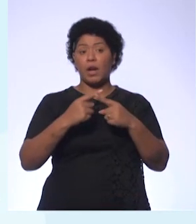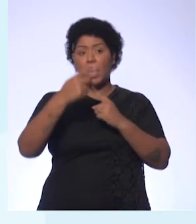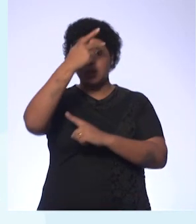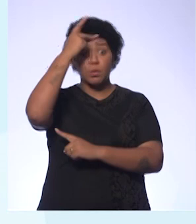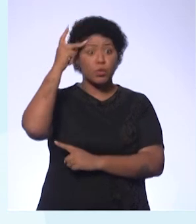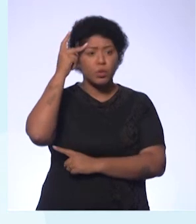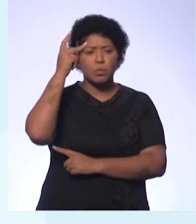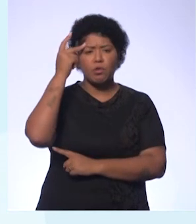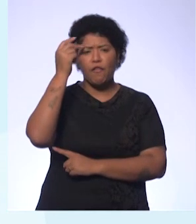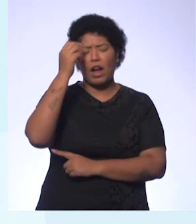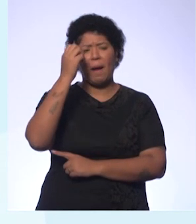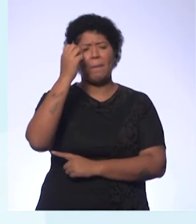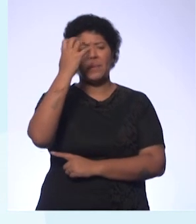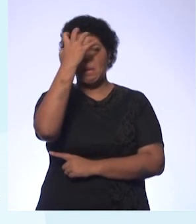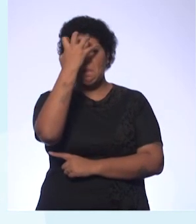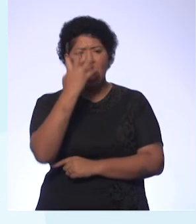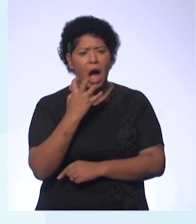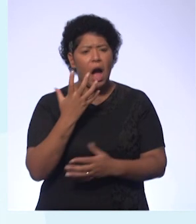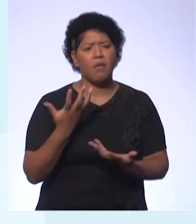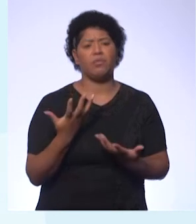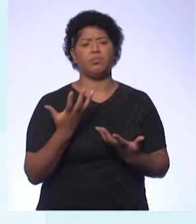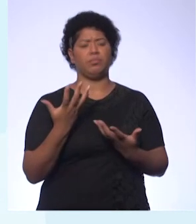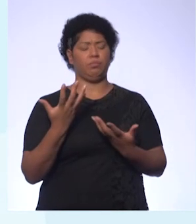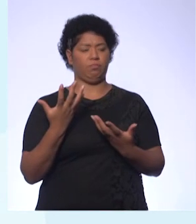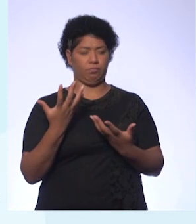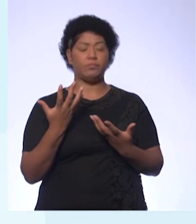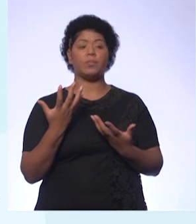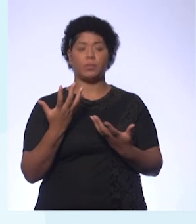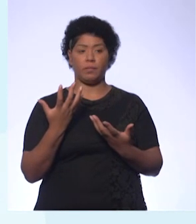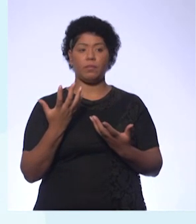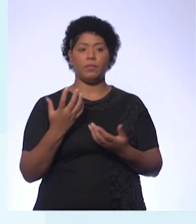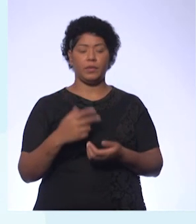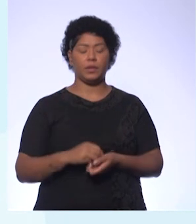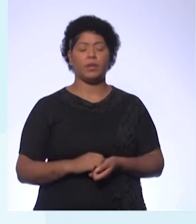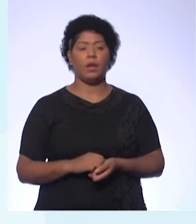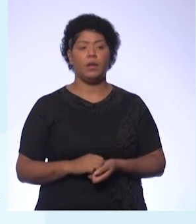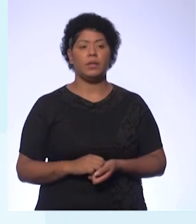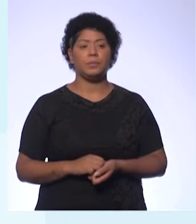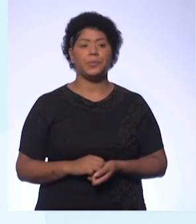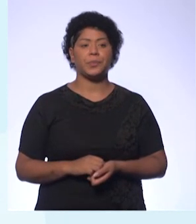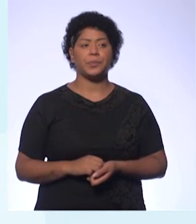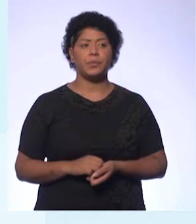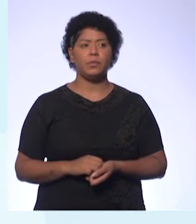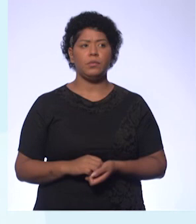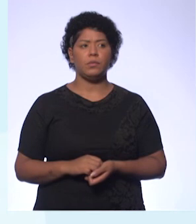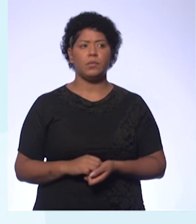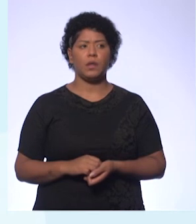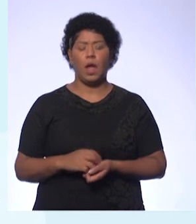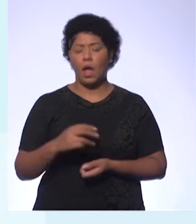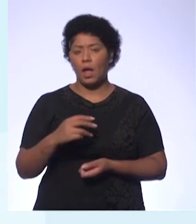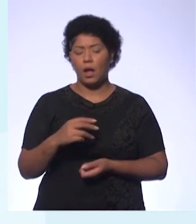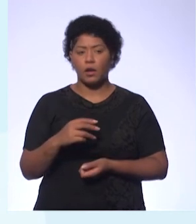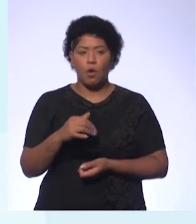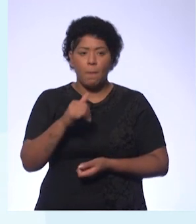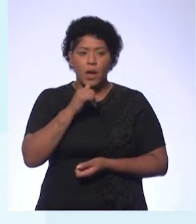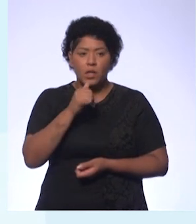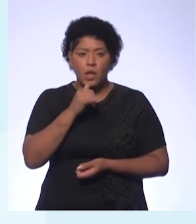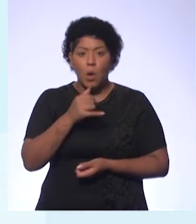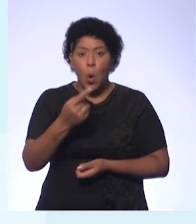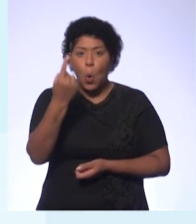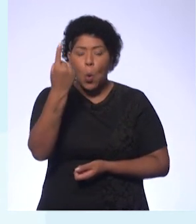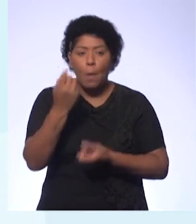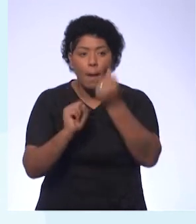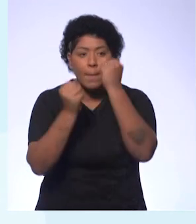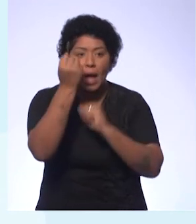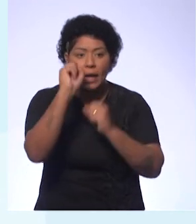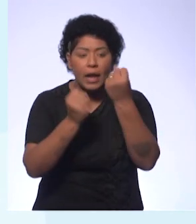a perceber que essas manufaturas, essas máquinas, começaram é como se uma máquina ela faz o trabalho de 10 homens, não é